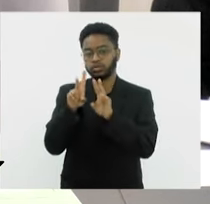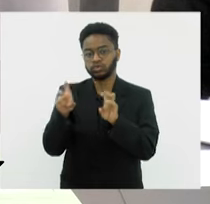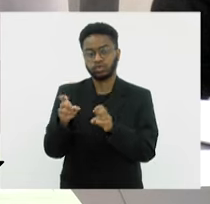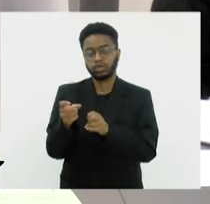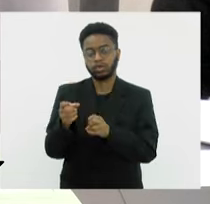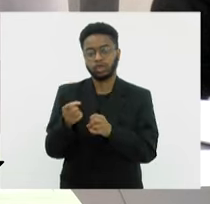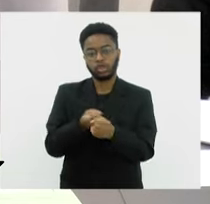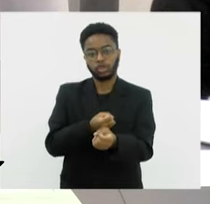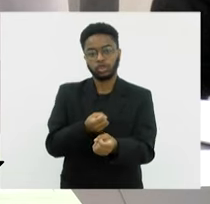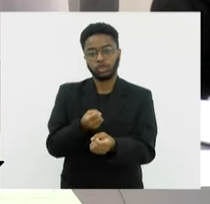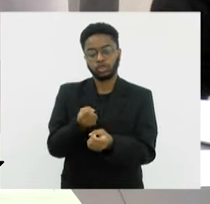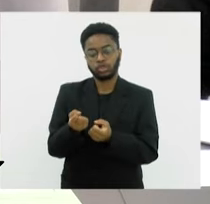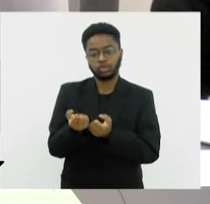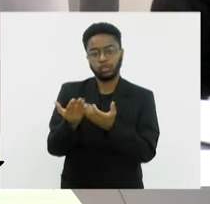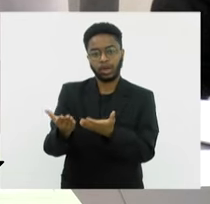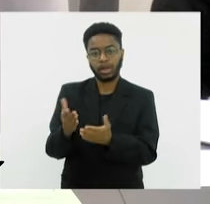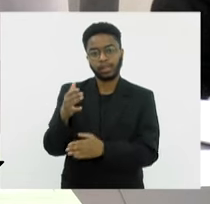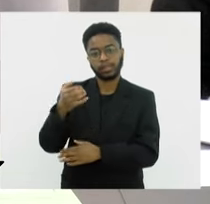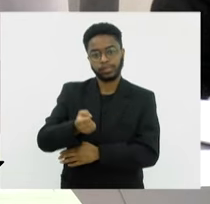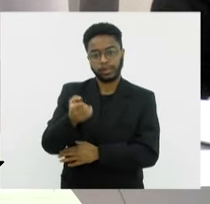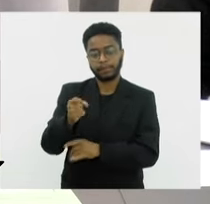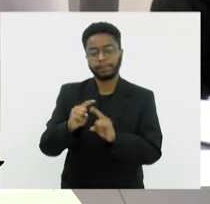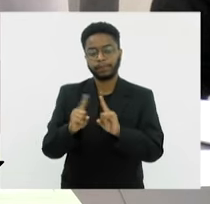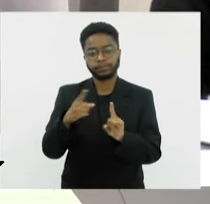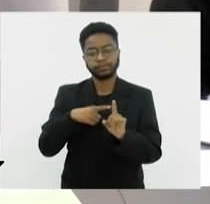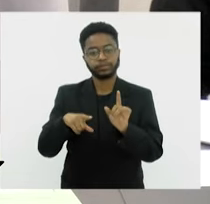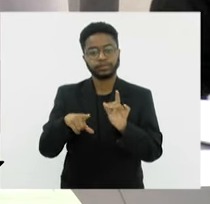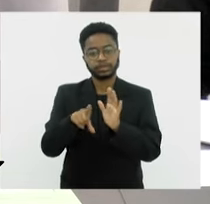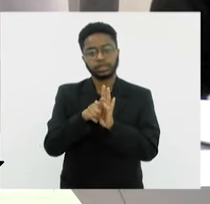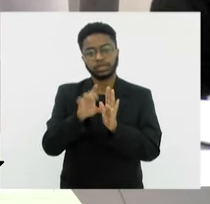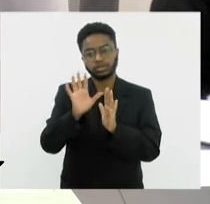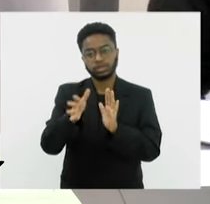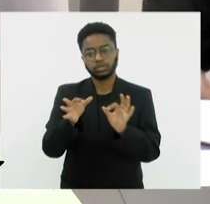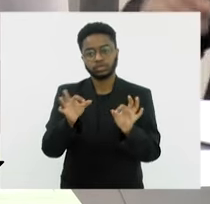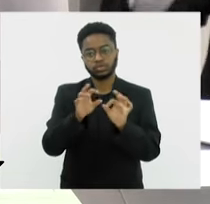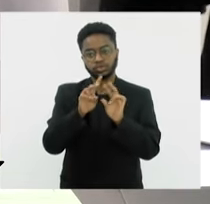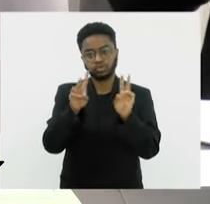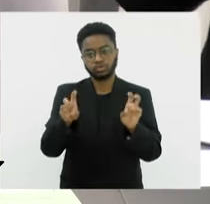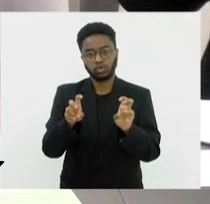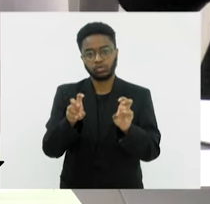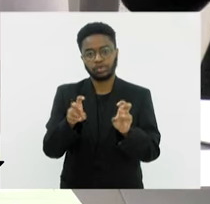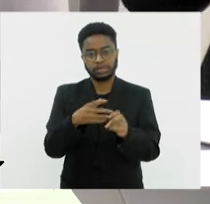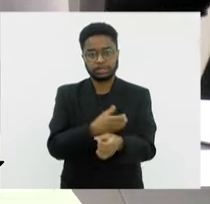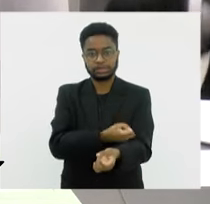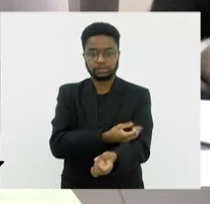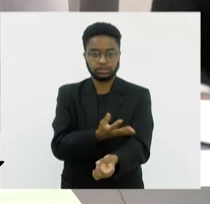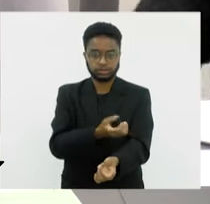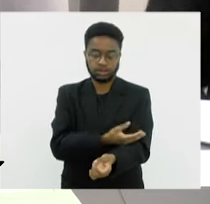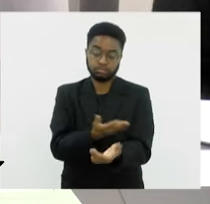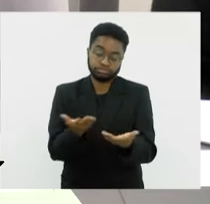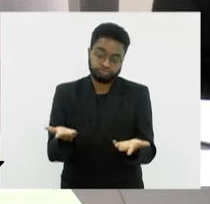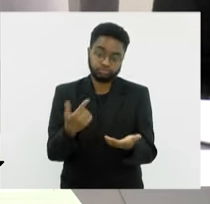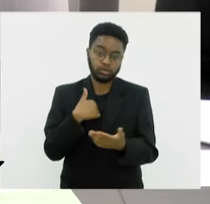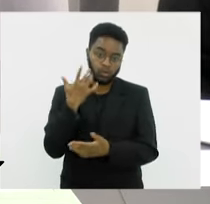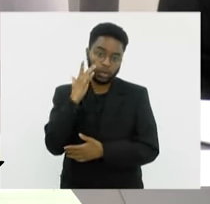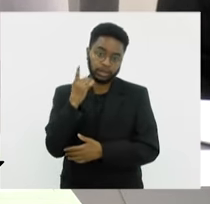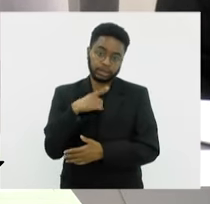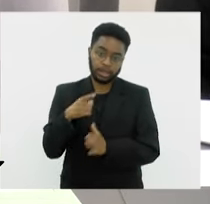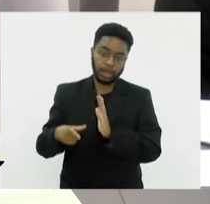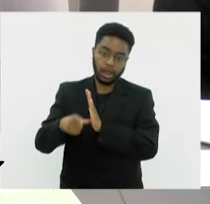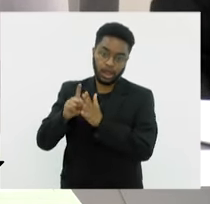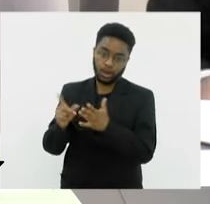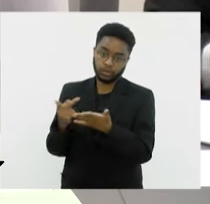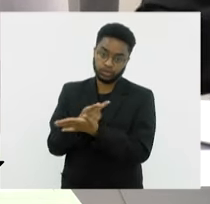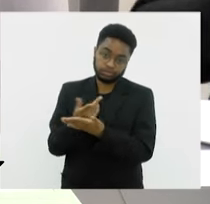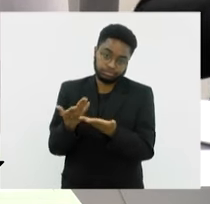uma lei sobre sangue que seria em tese, então acho que de fato abre um precedente. Nesse sentido, em